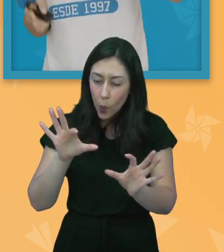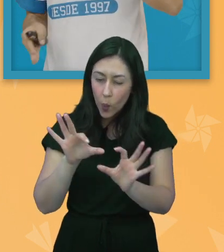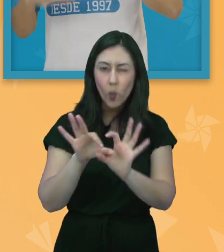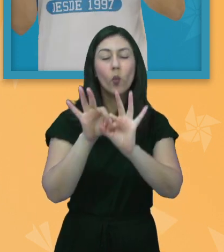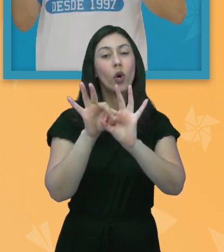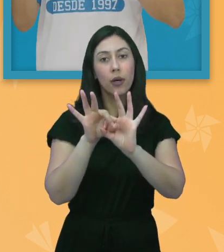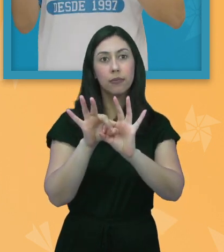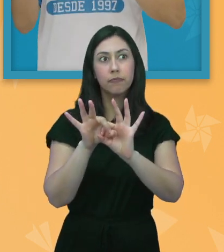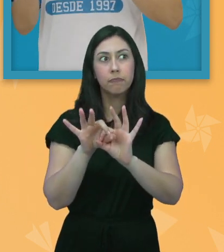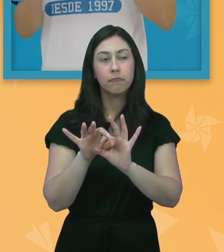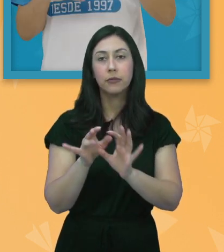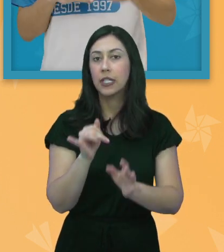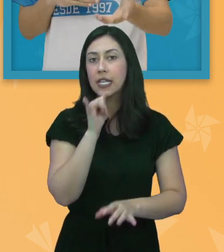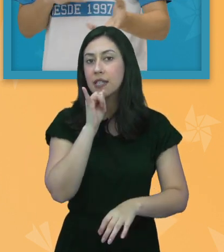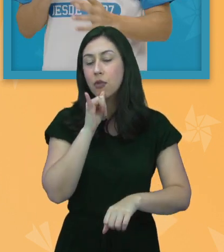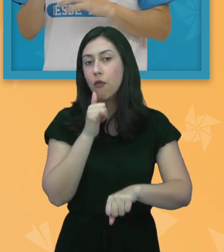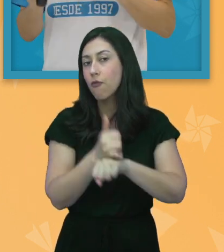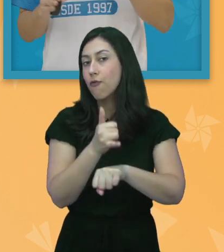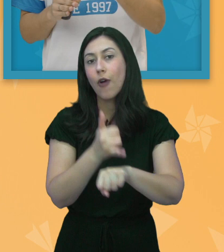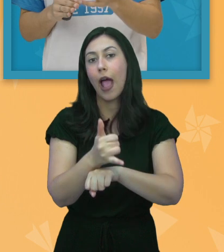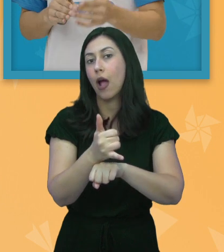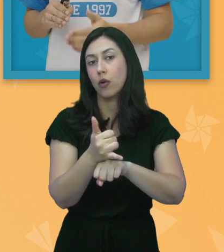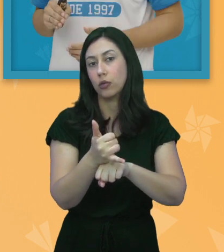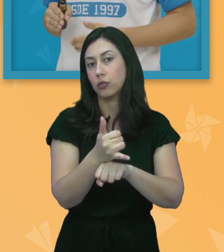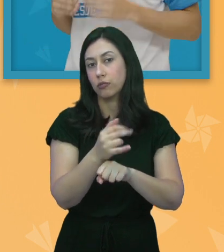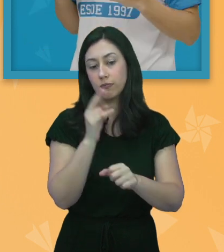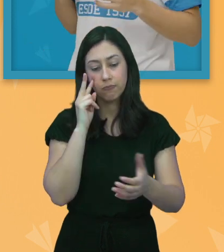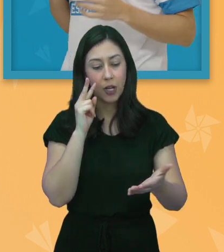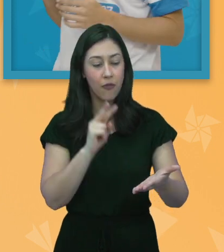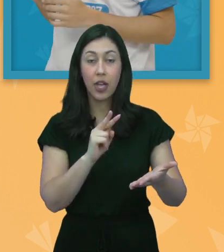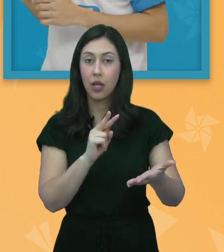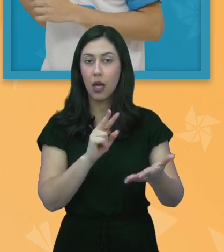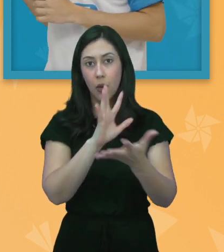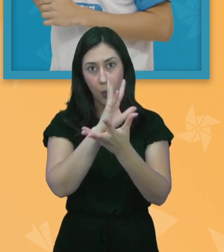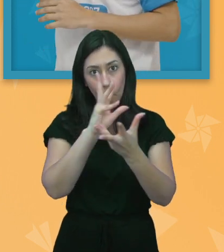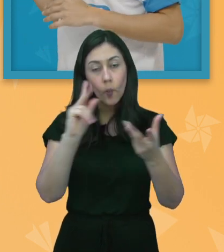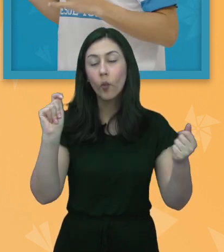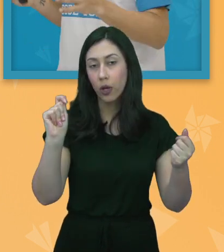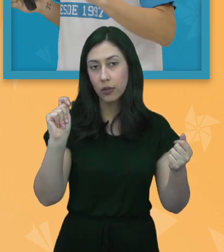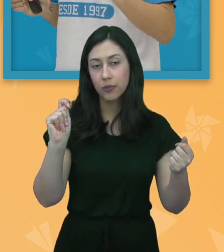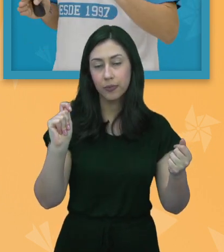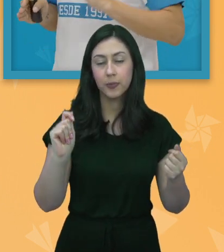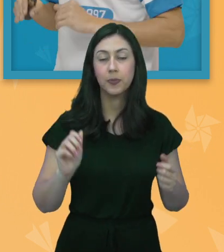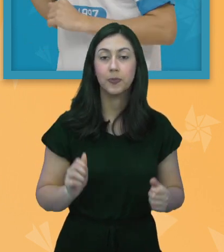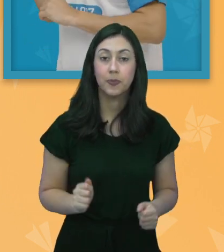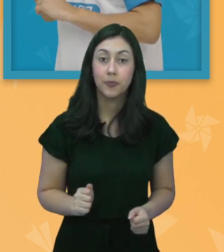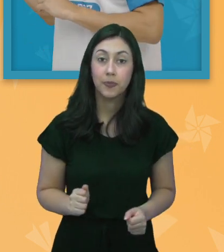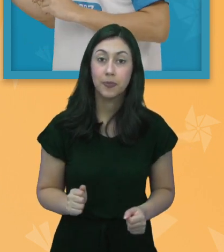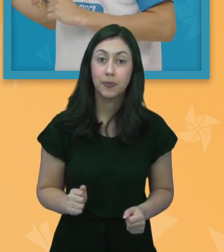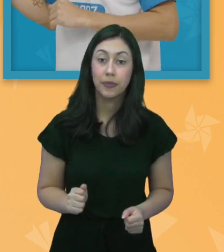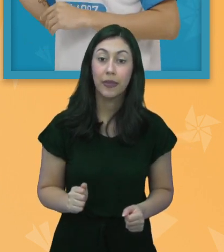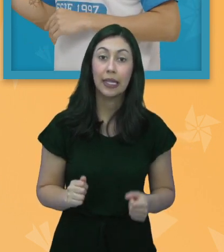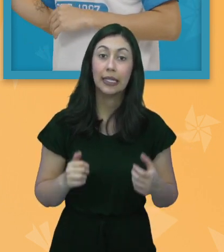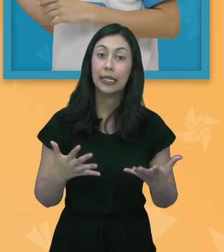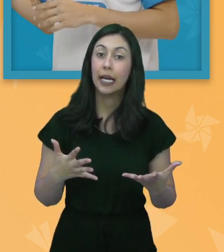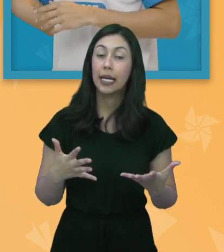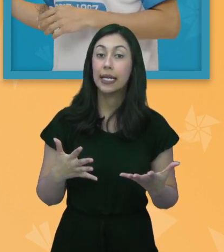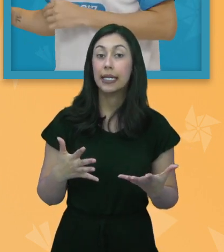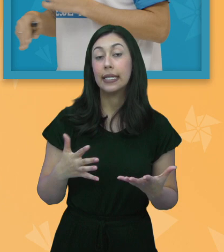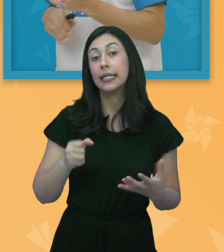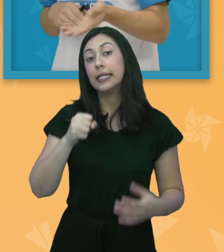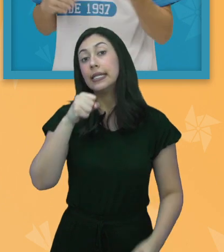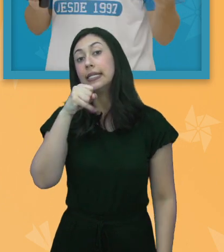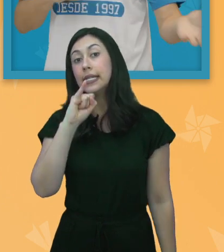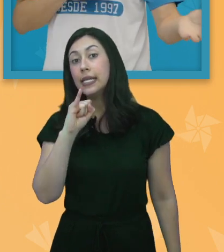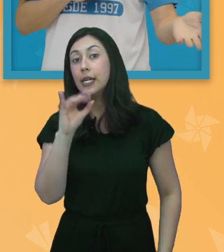de aço, por exemplo, que é uma liga metálica, você vai ter uma mistura homogênea, um sistema homogêneo, desculpa. E mistura entre